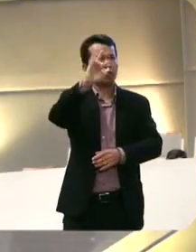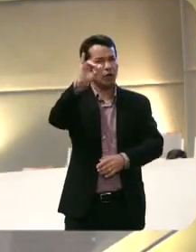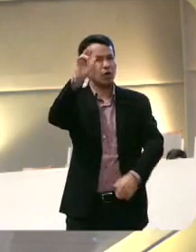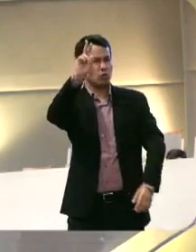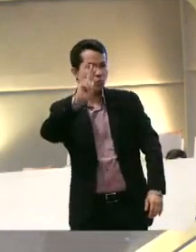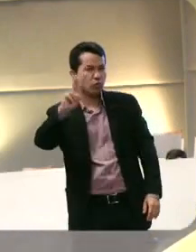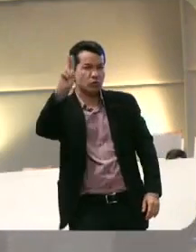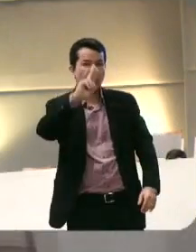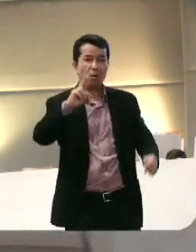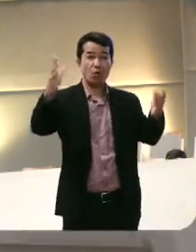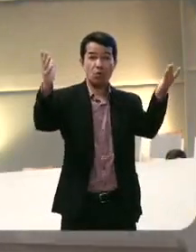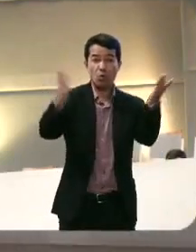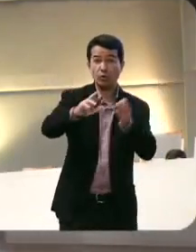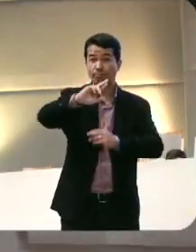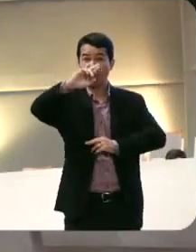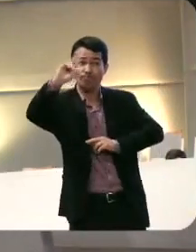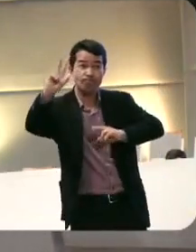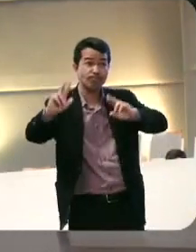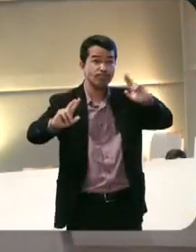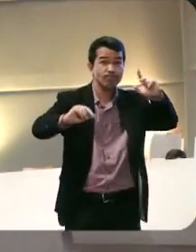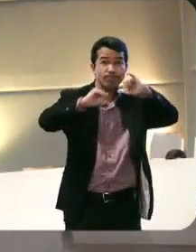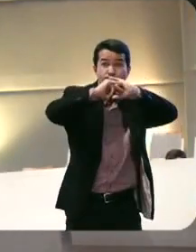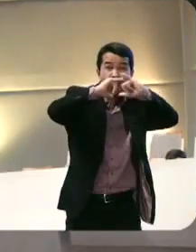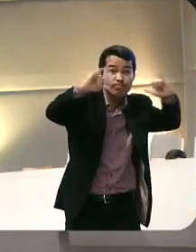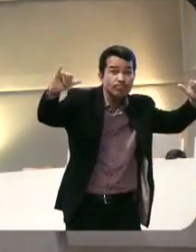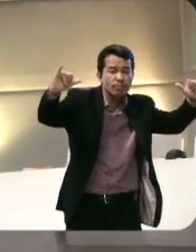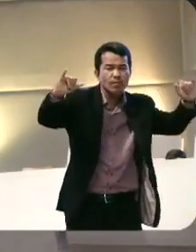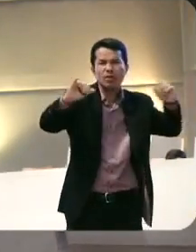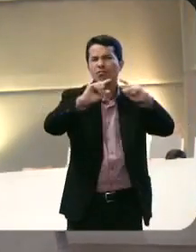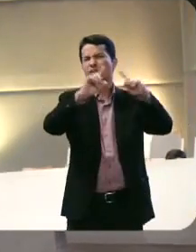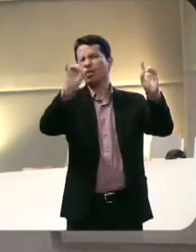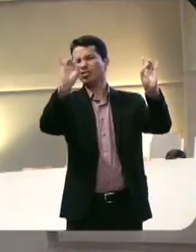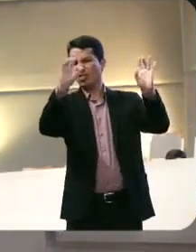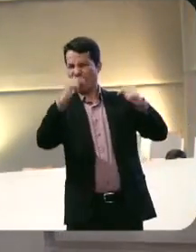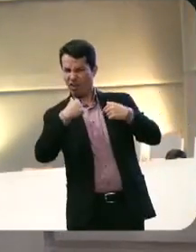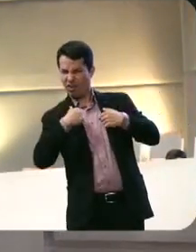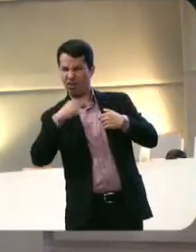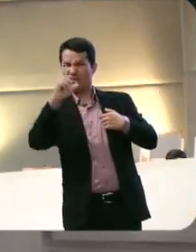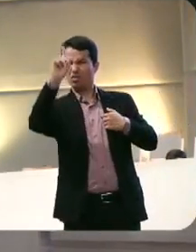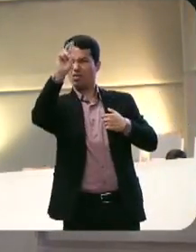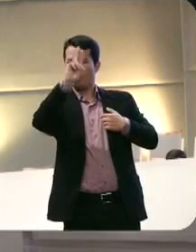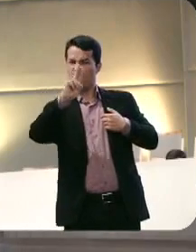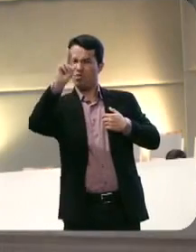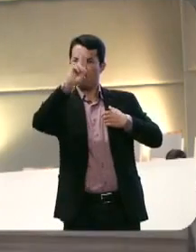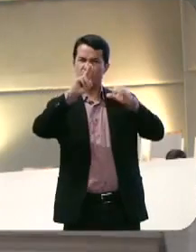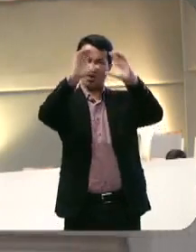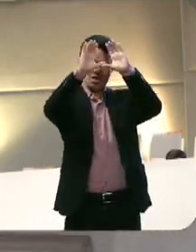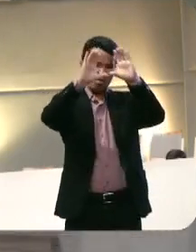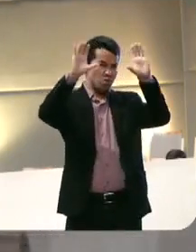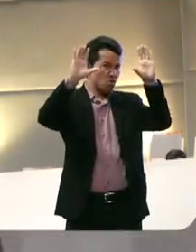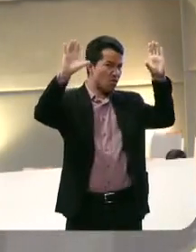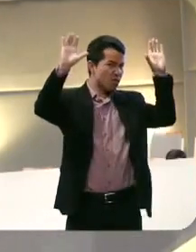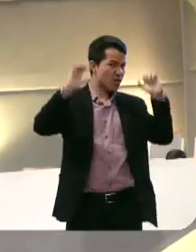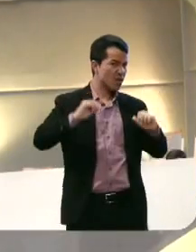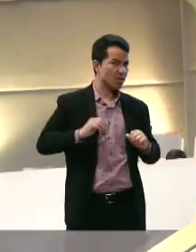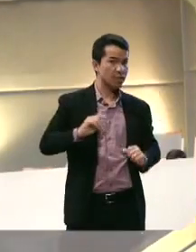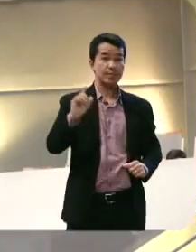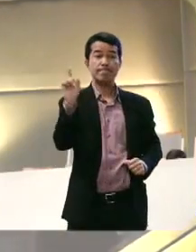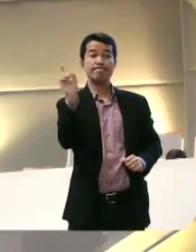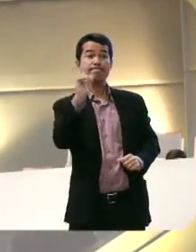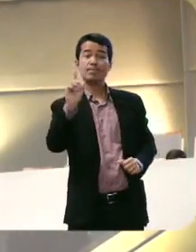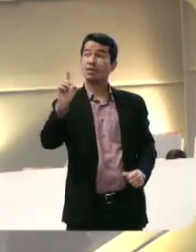falar. E não foi só comigo que Deus usou uma nuvem para falar ao coração. Deus usou uma nuvem para se